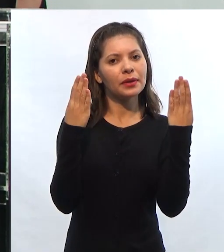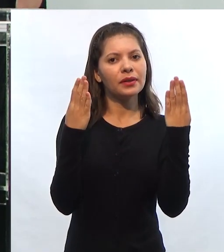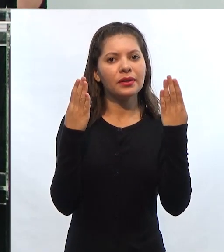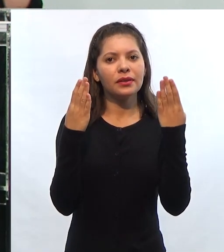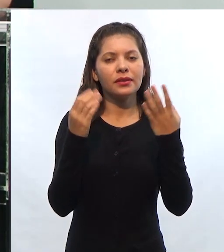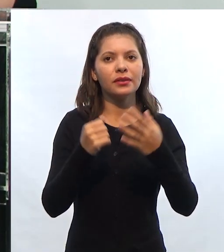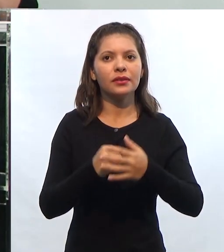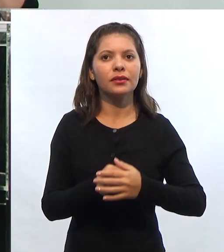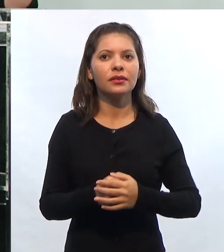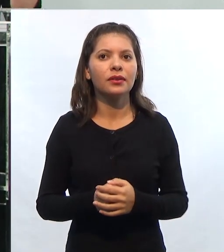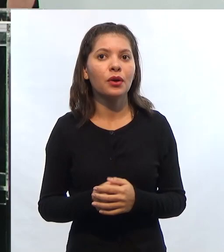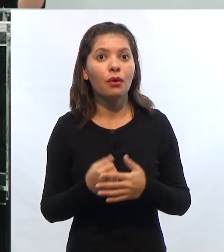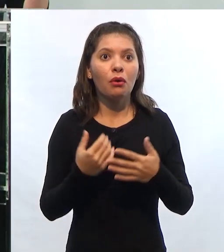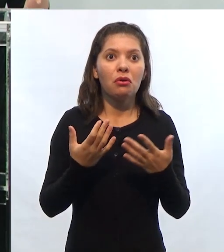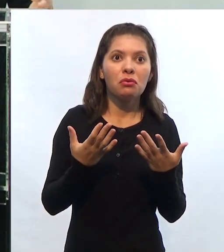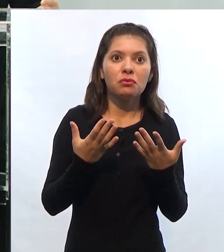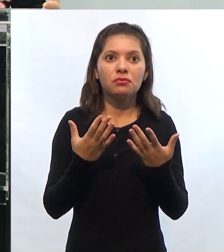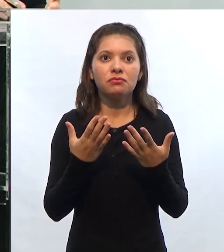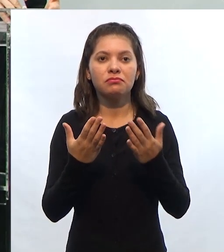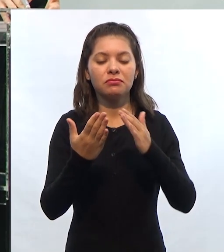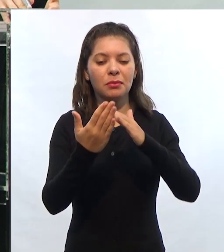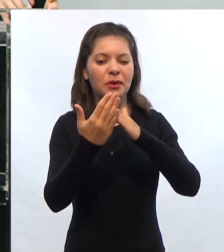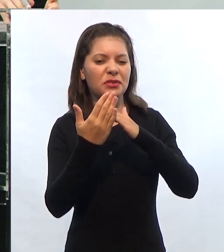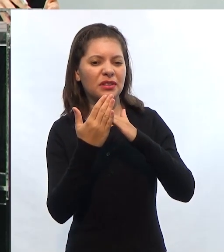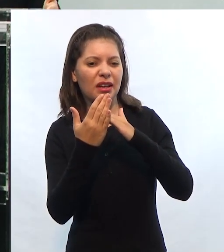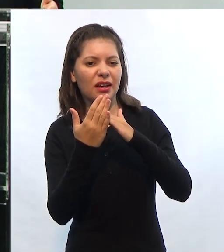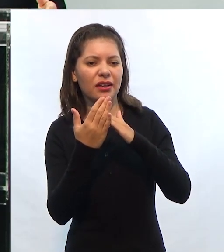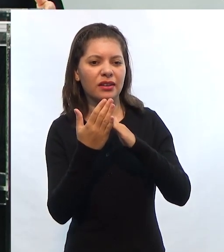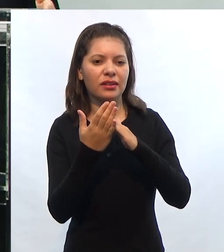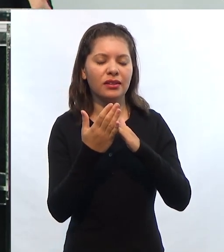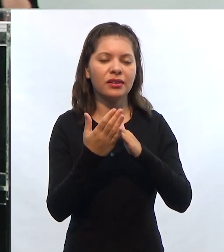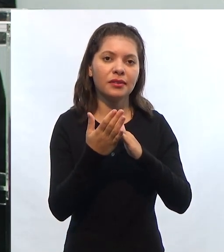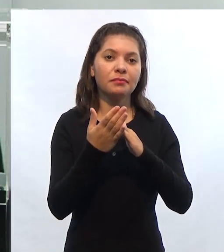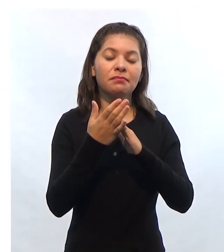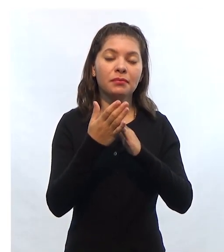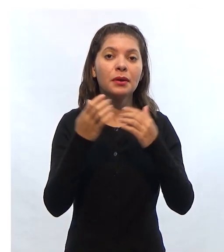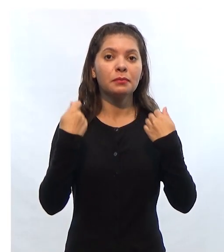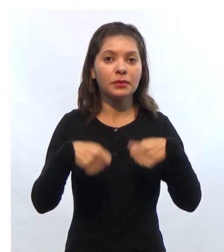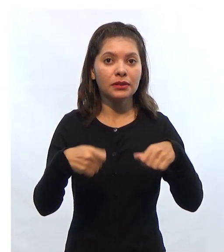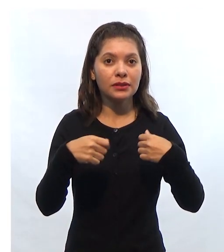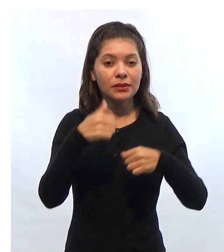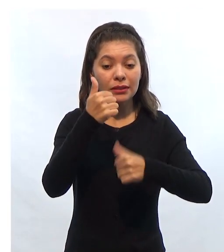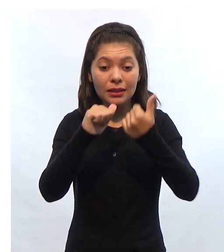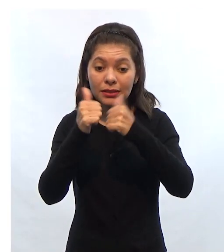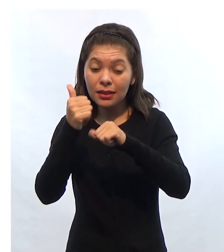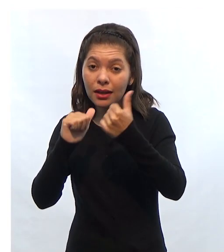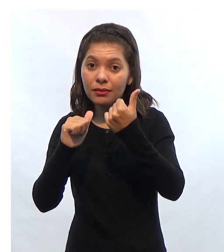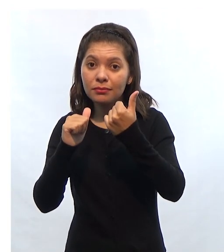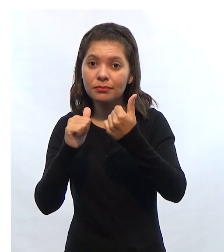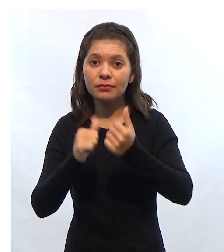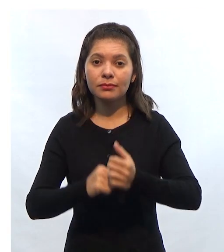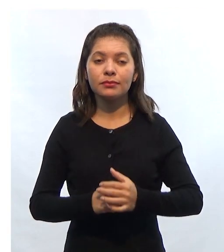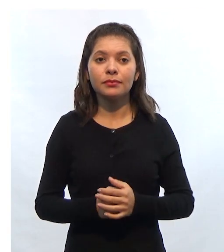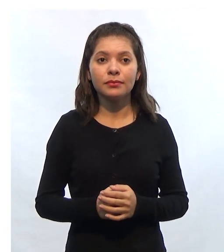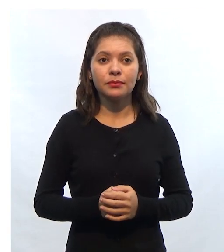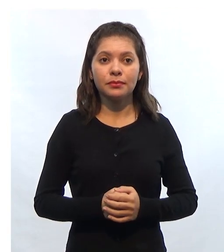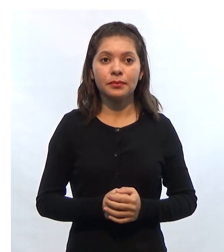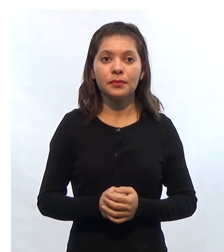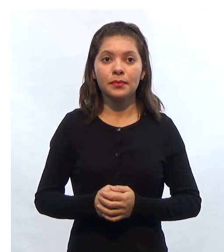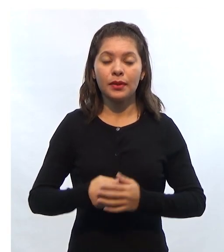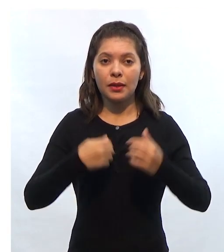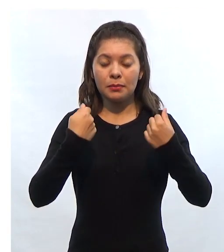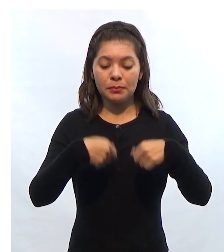agora vai vir um novo tipo de tributo que talvez vá me ajudar. Então, é preciso analisar esses aspectos políticos e legais,